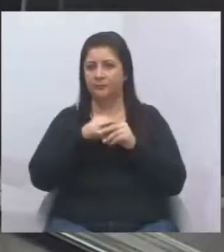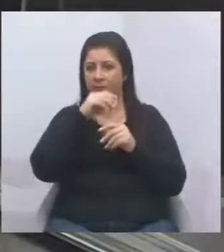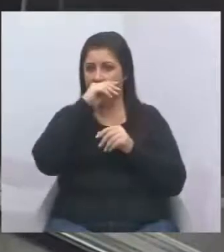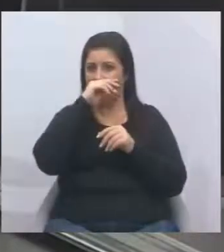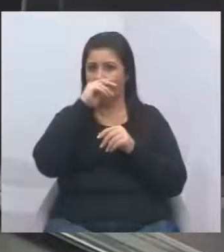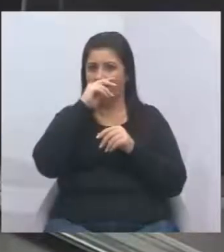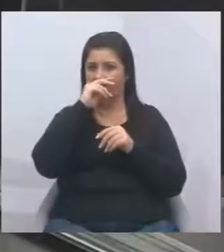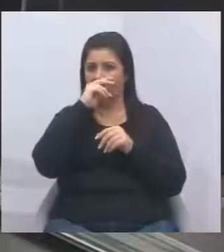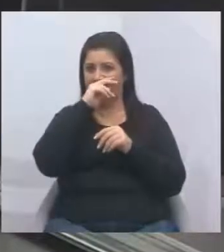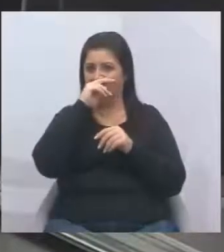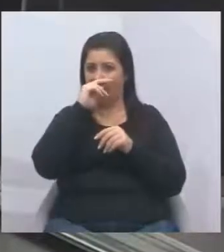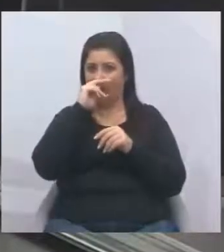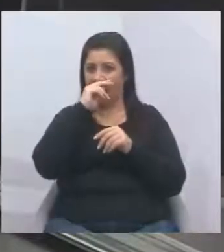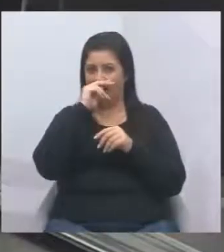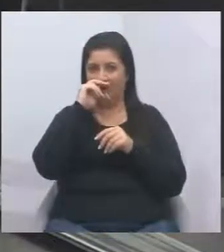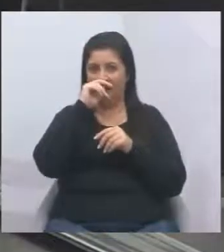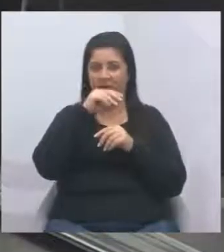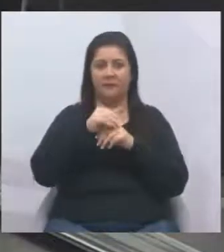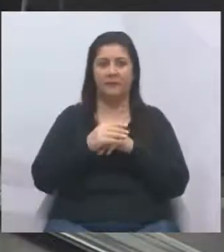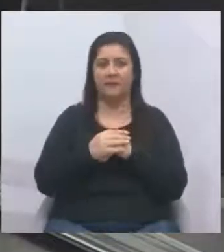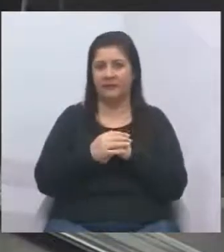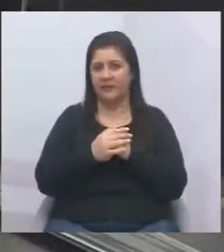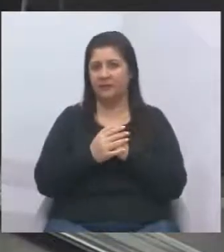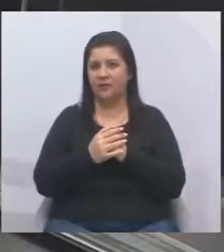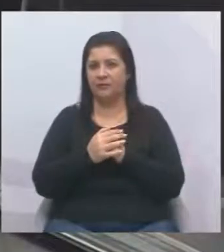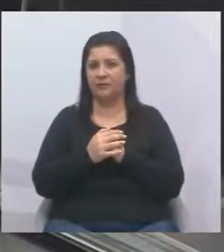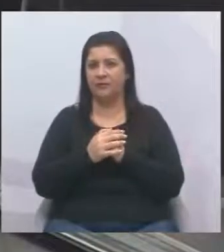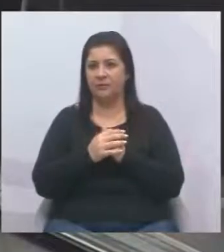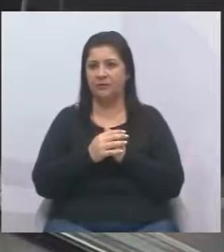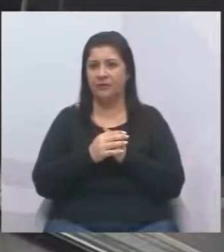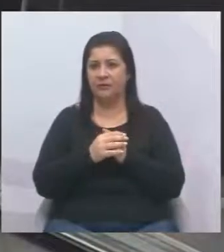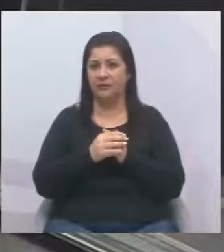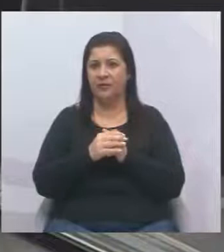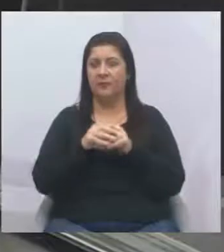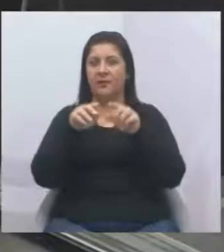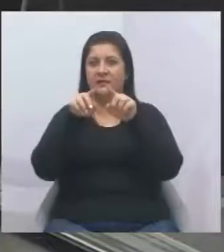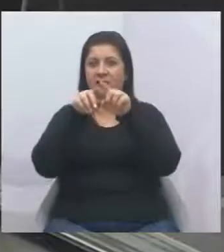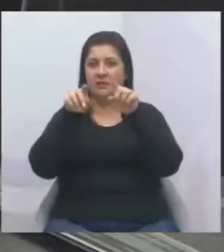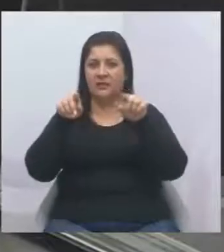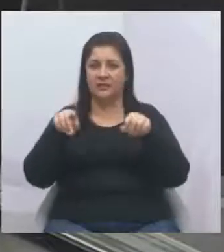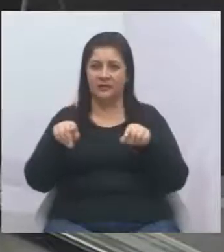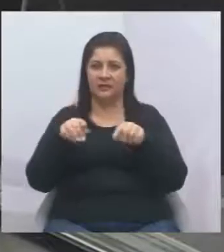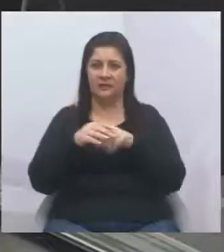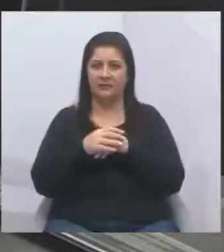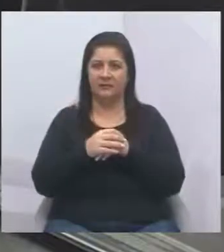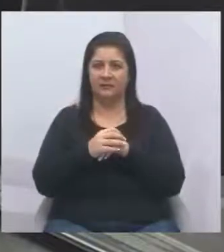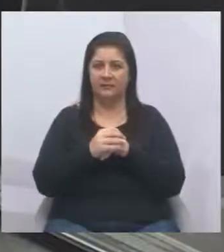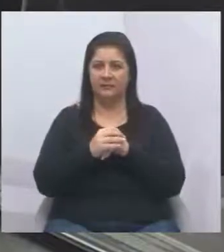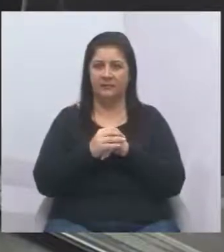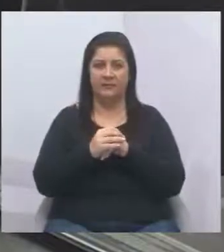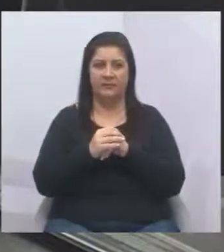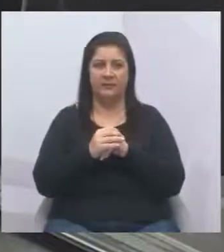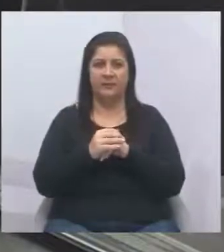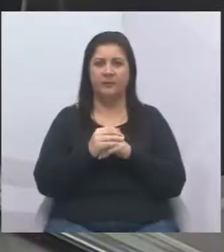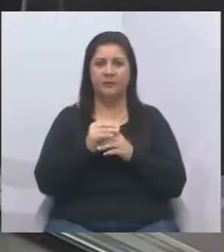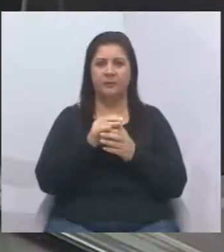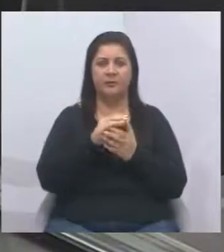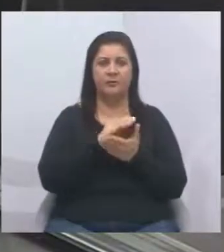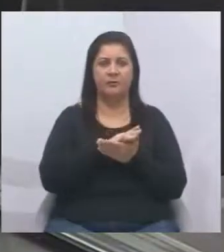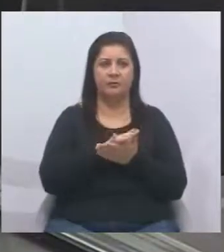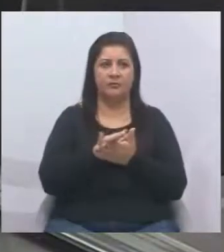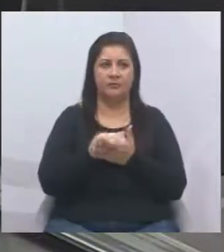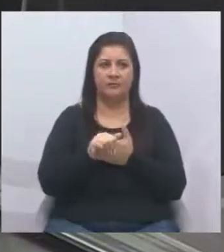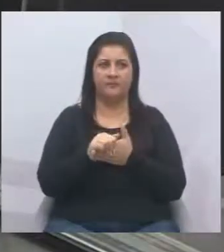existe melhor programa social do que a geração de emprego. A população não quer viver às custas do governo, ela quer ter um emprego para trabalhar e